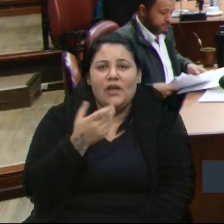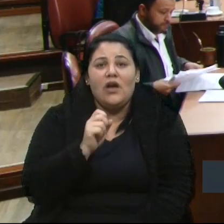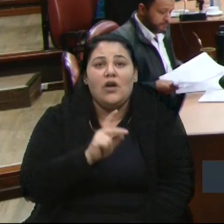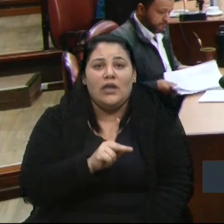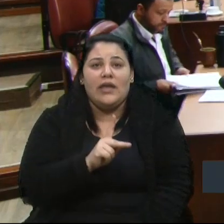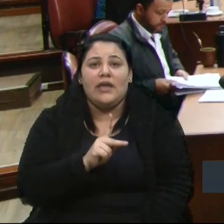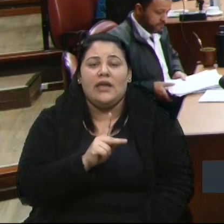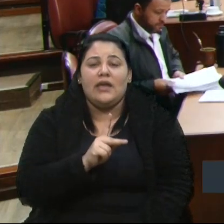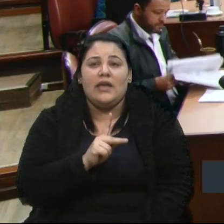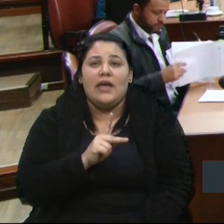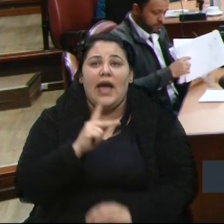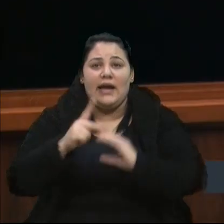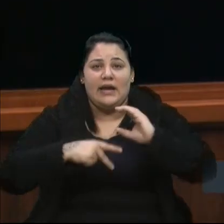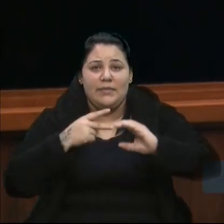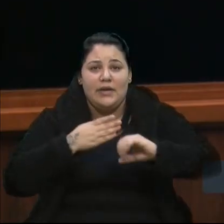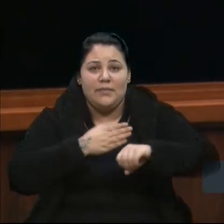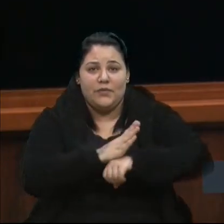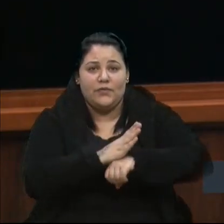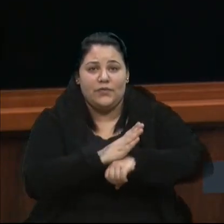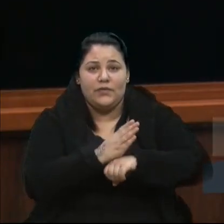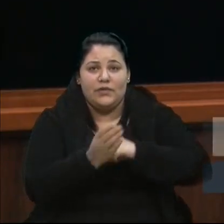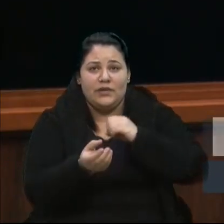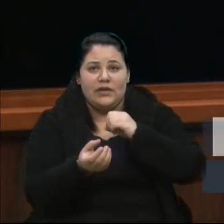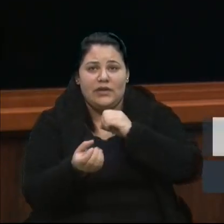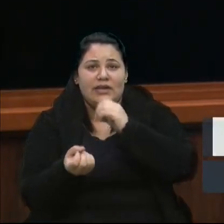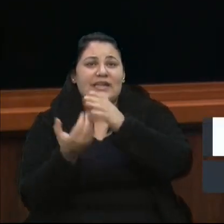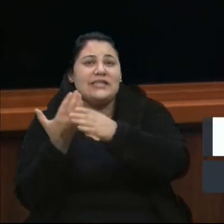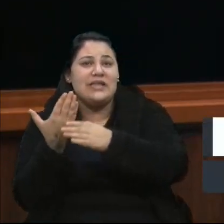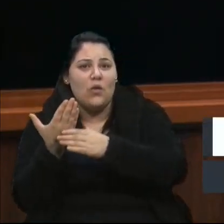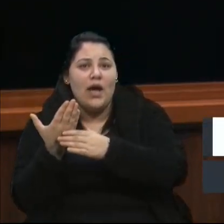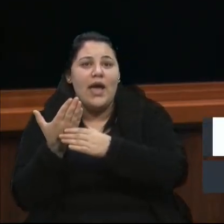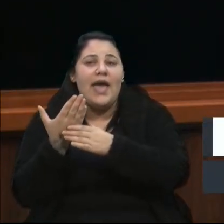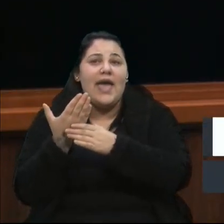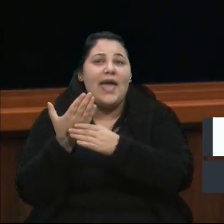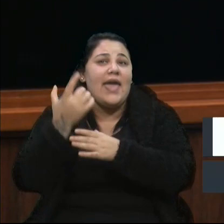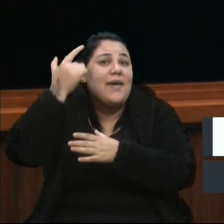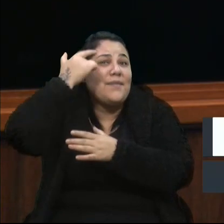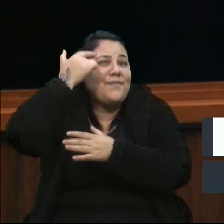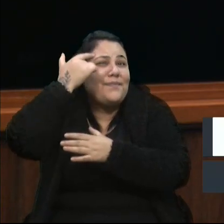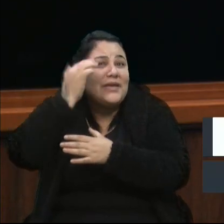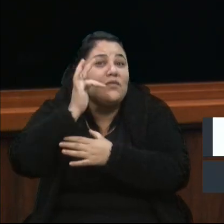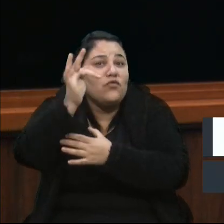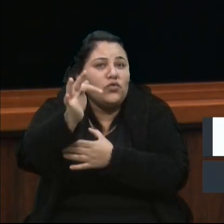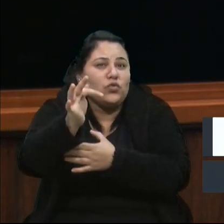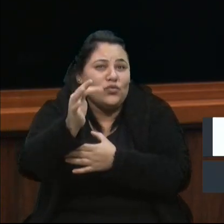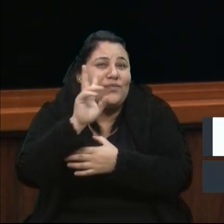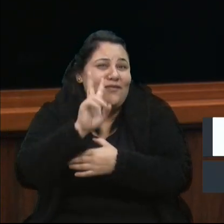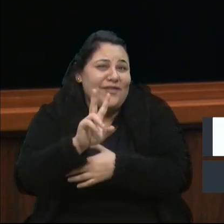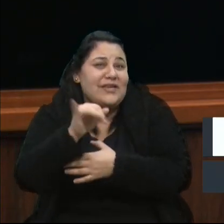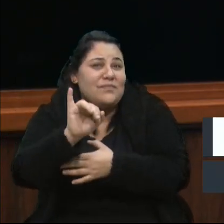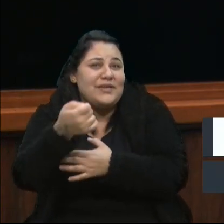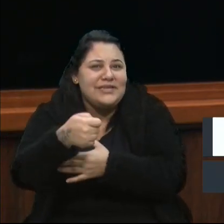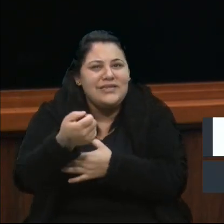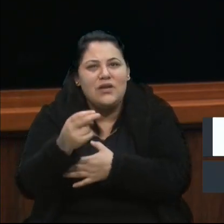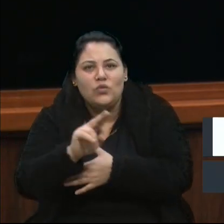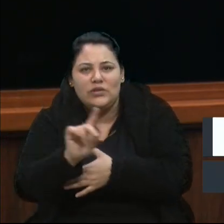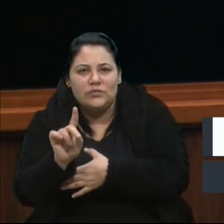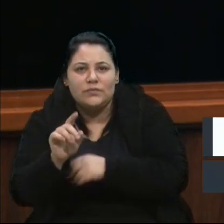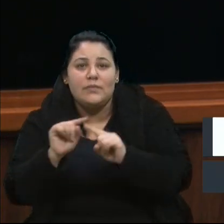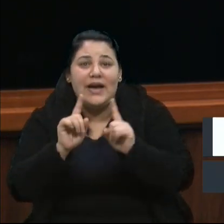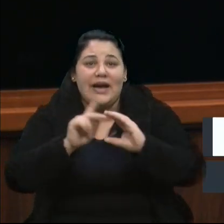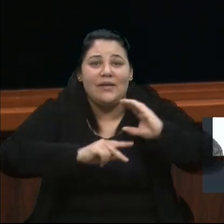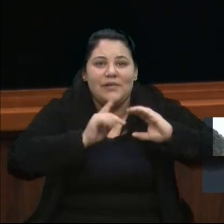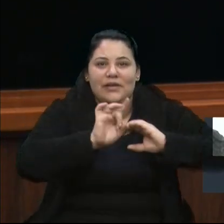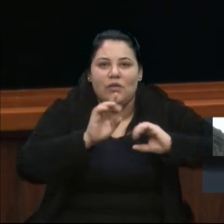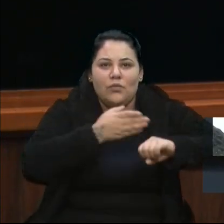a criação de 2 CCs. Não a criação, uma previsão. Mas a Câmara não aprovou, por exemplo,